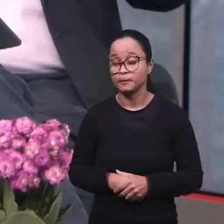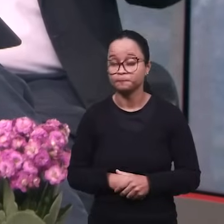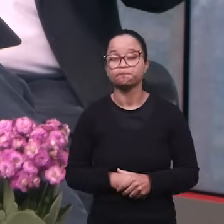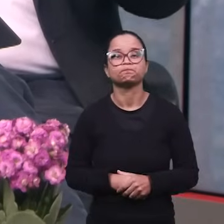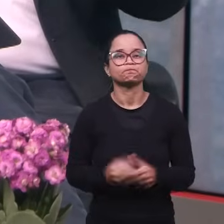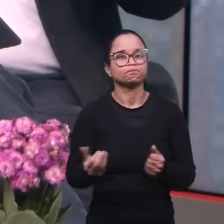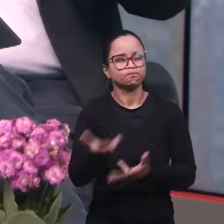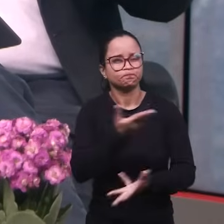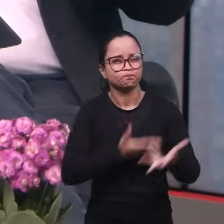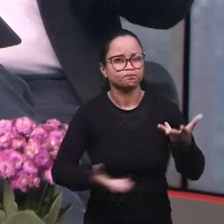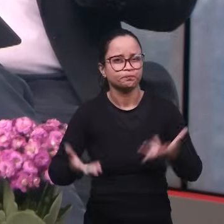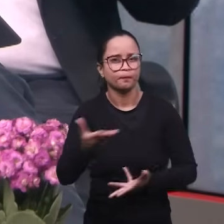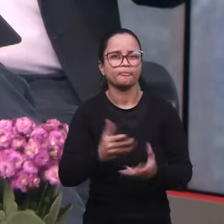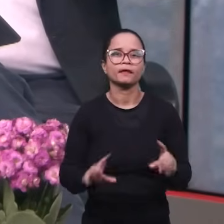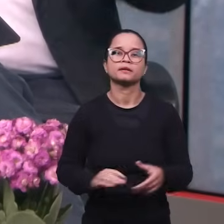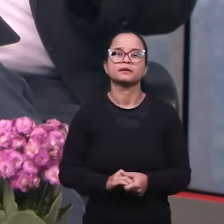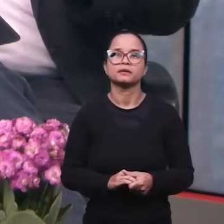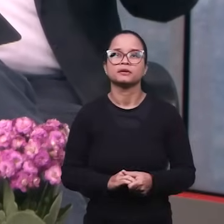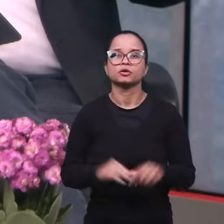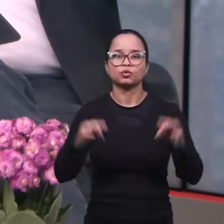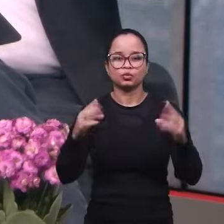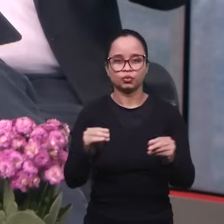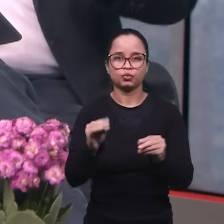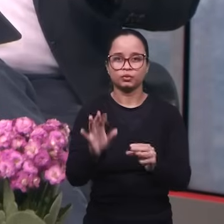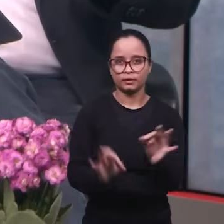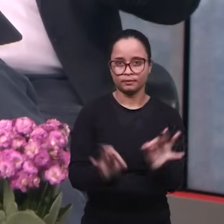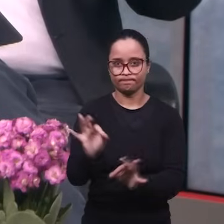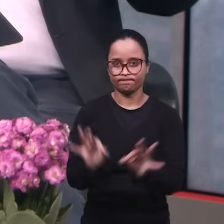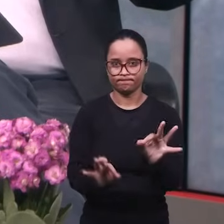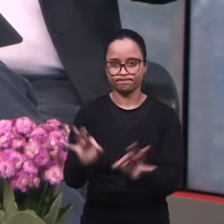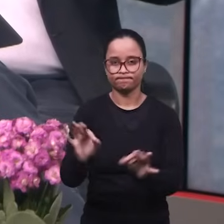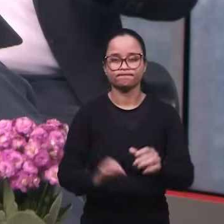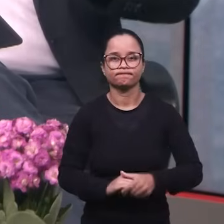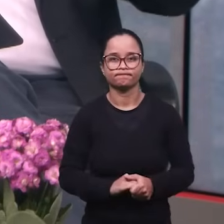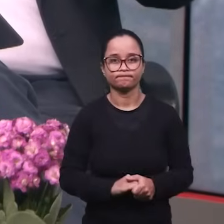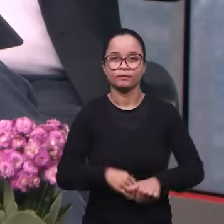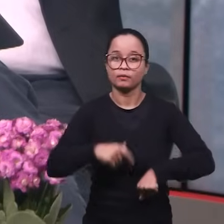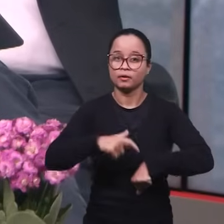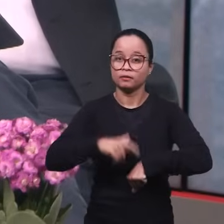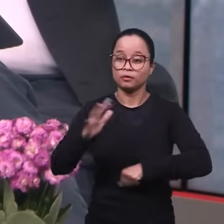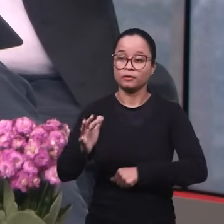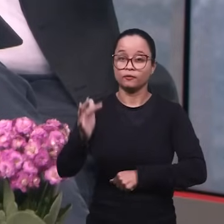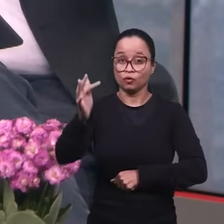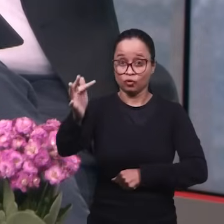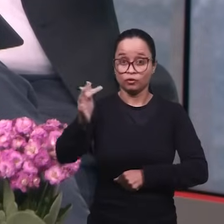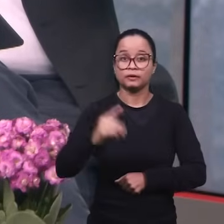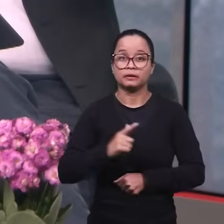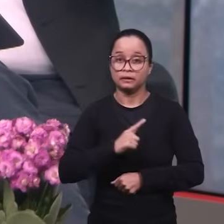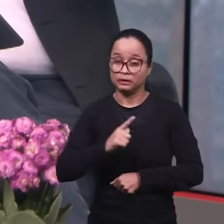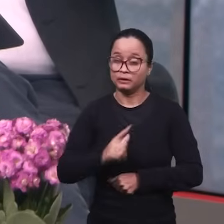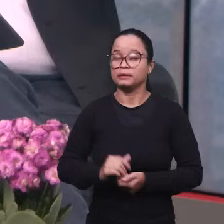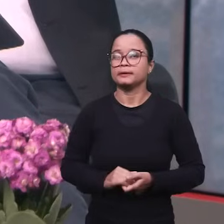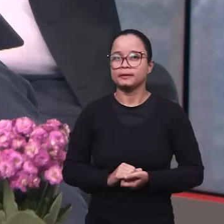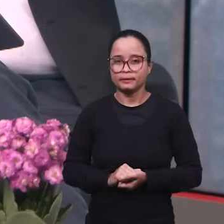com essa dinâmica da preparação para um momento futuro que